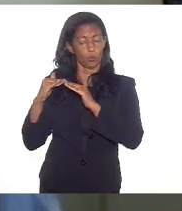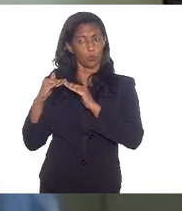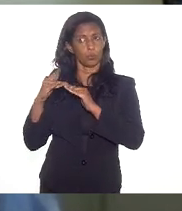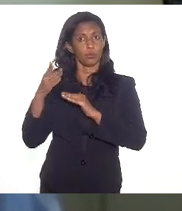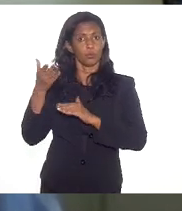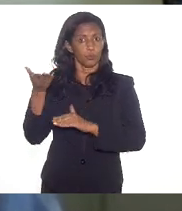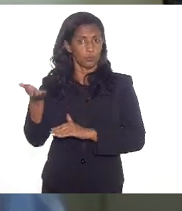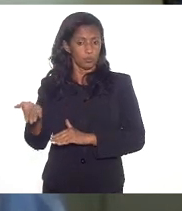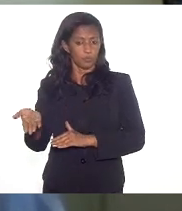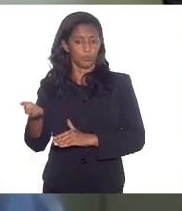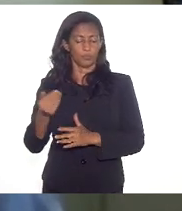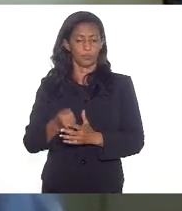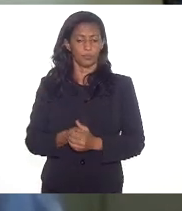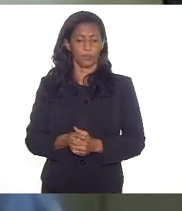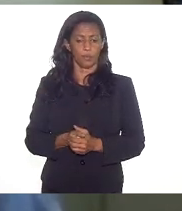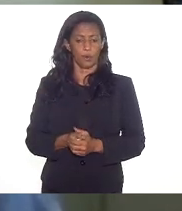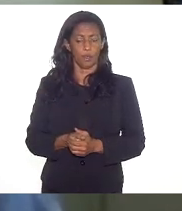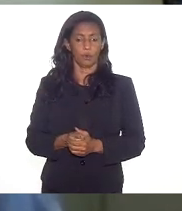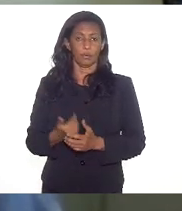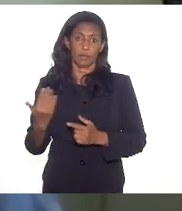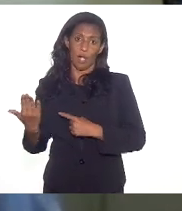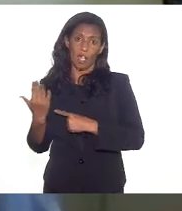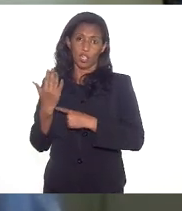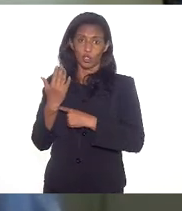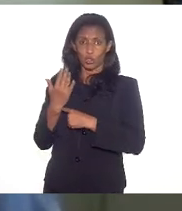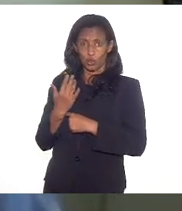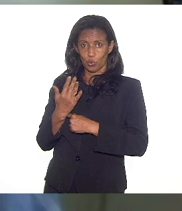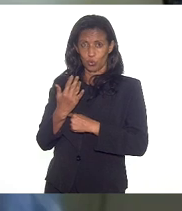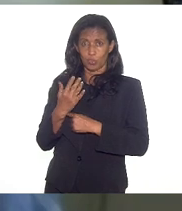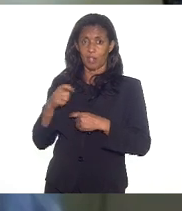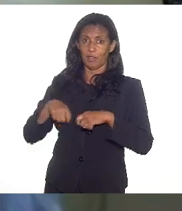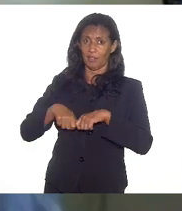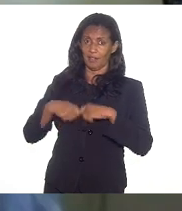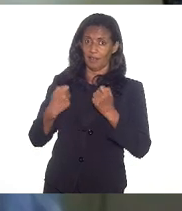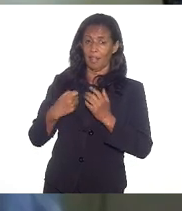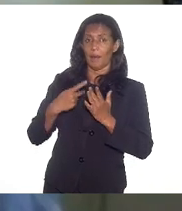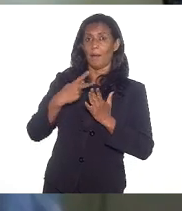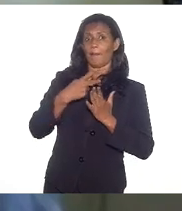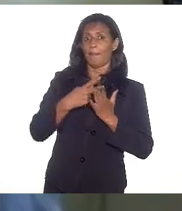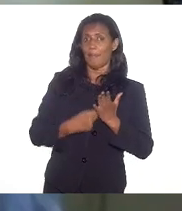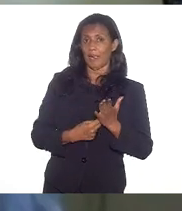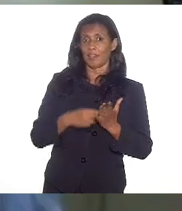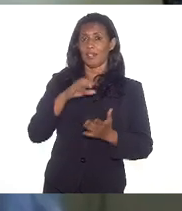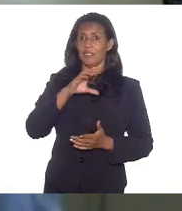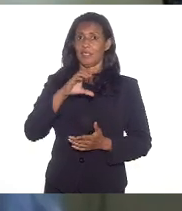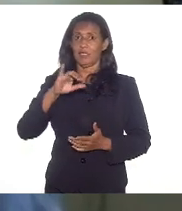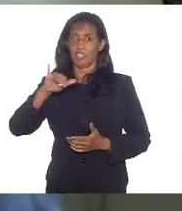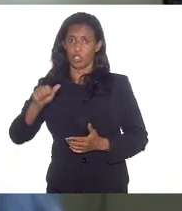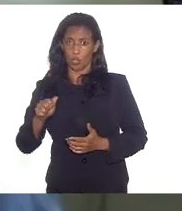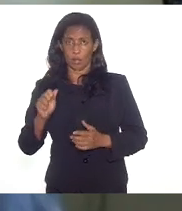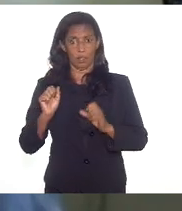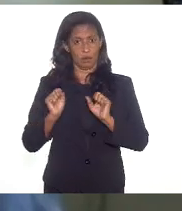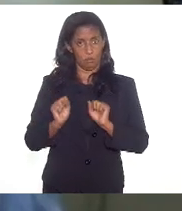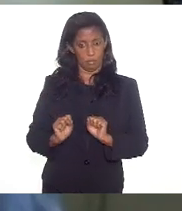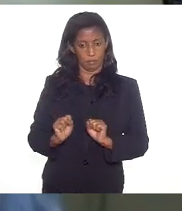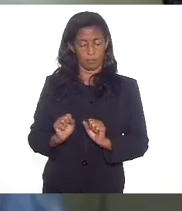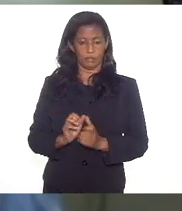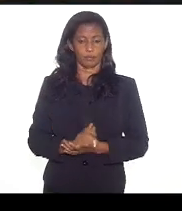senhor nos ajuda a derrubar o parecer da CCJ. É possível?